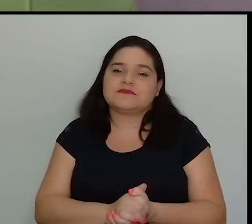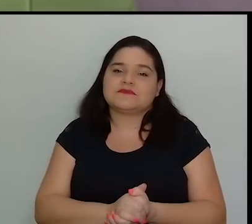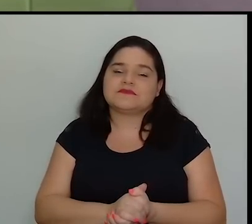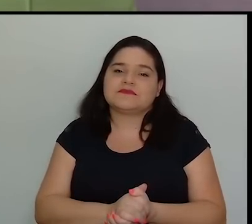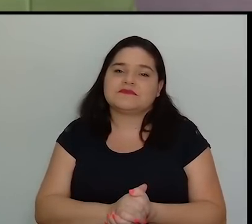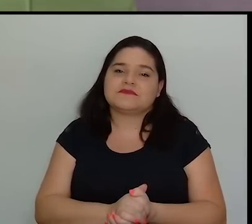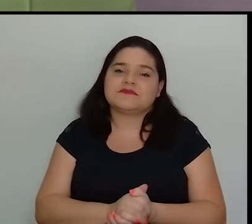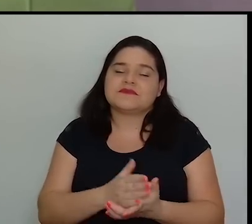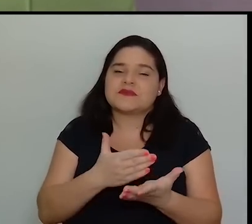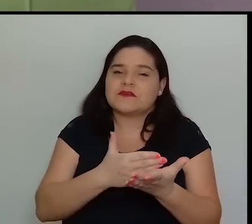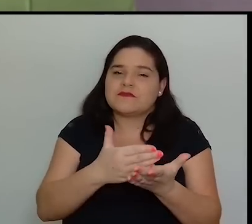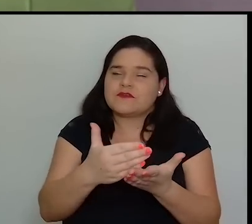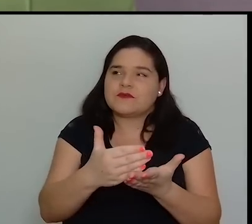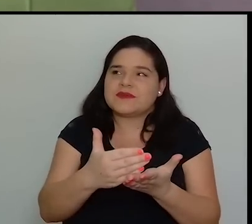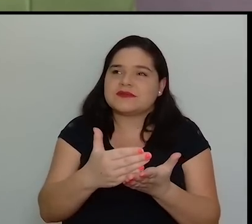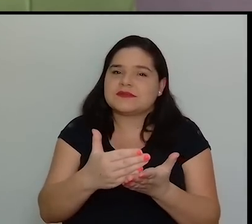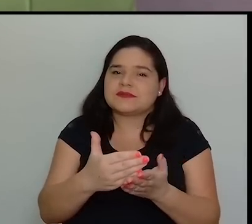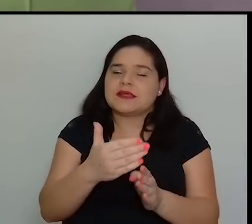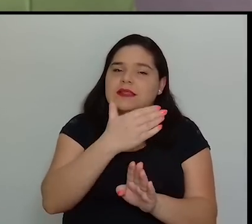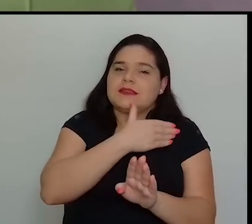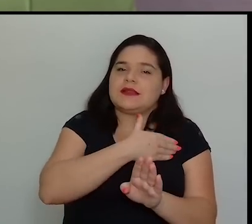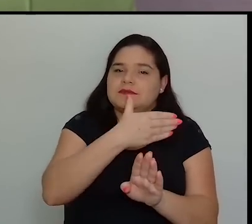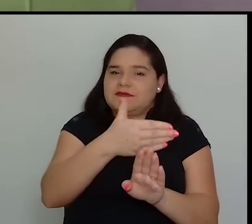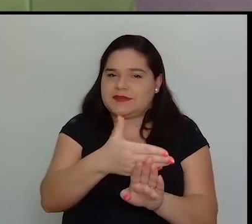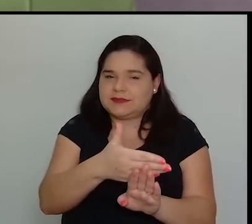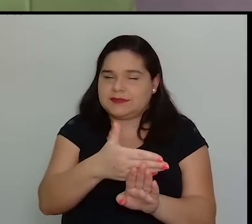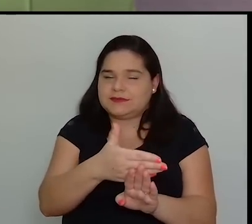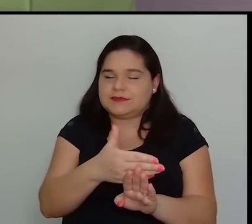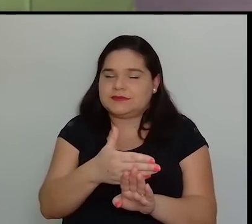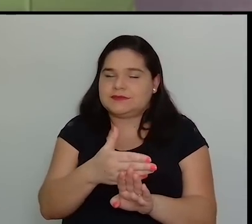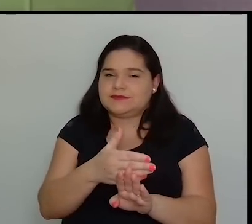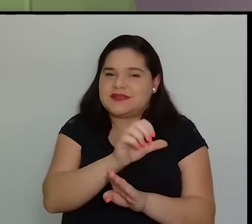de trás para frente Vou conversar com a governança